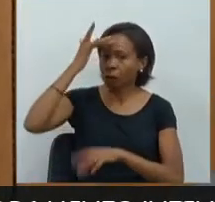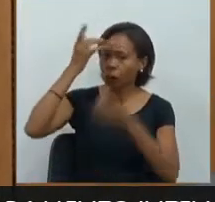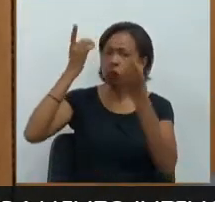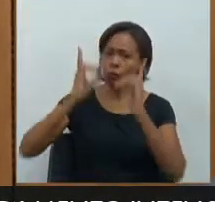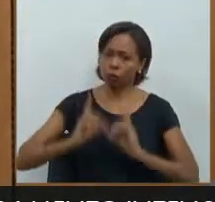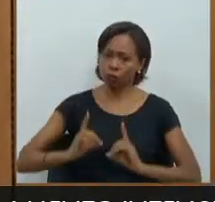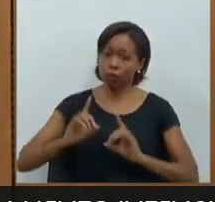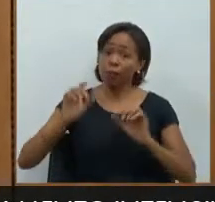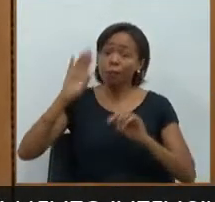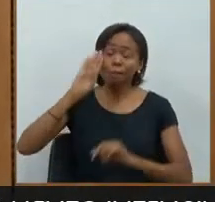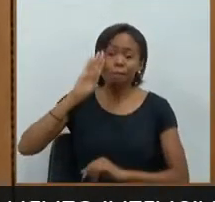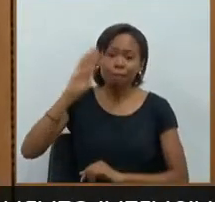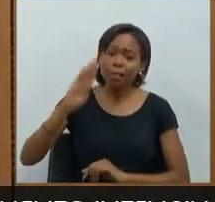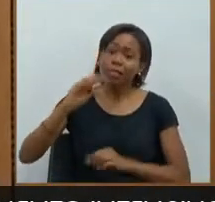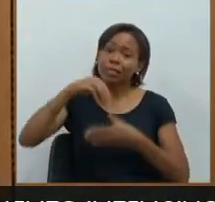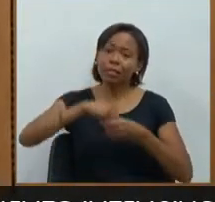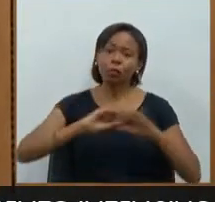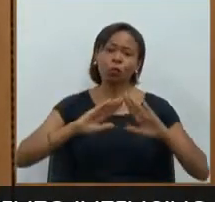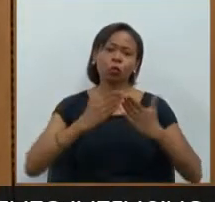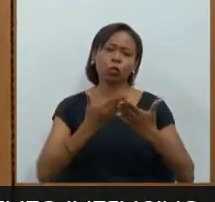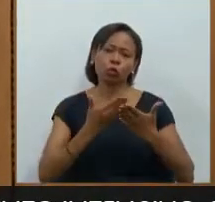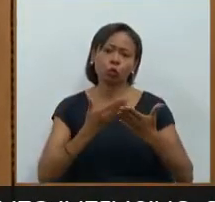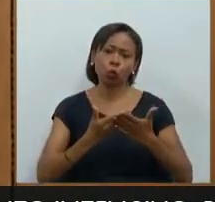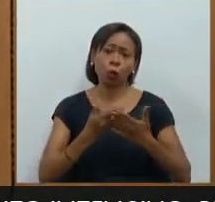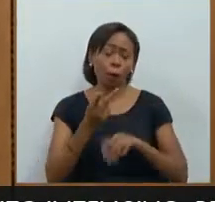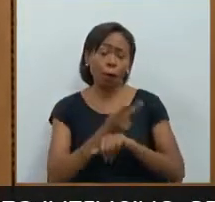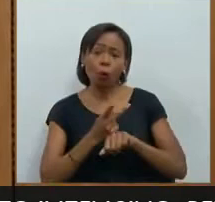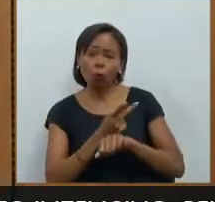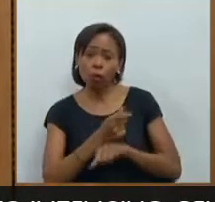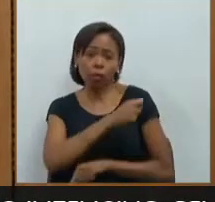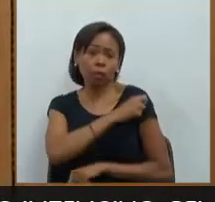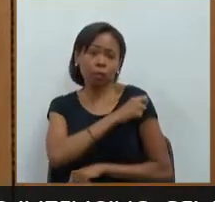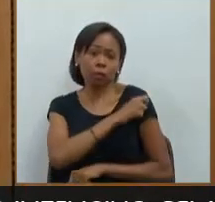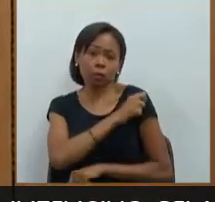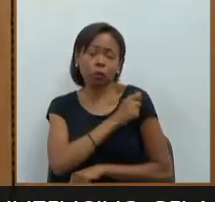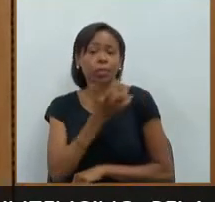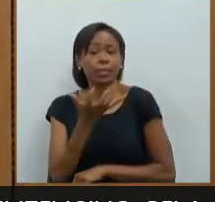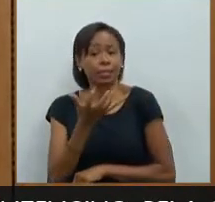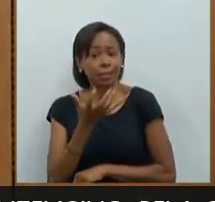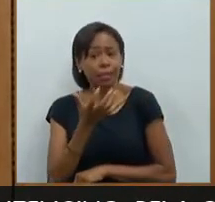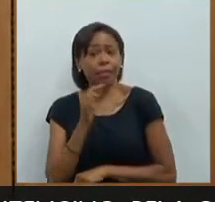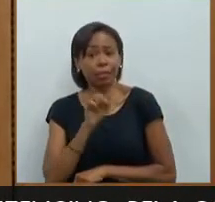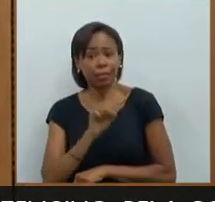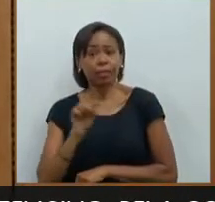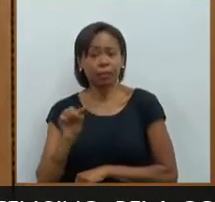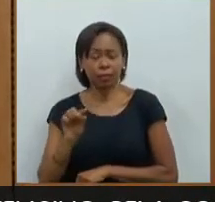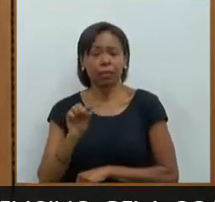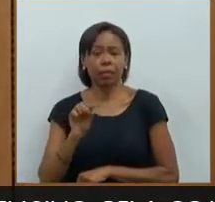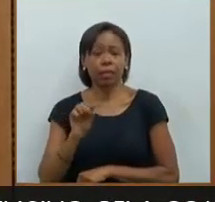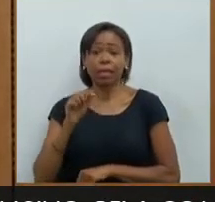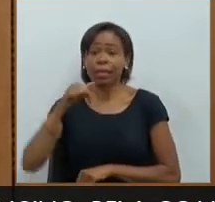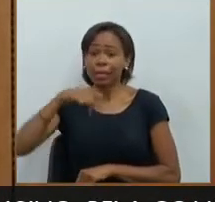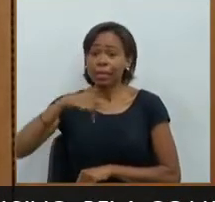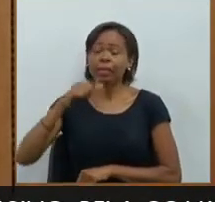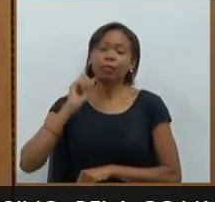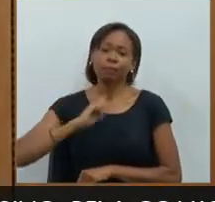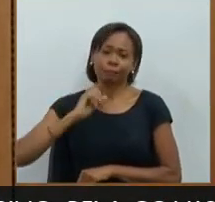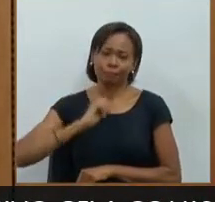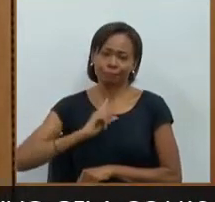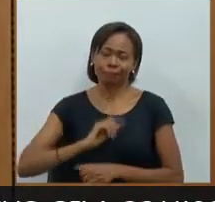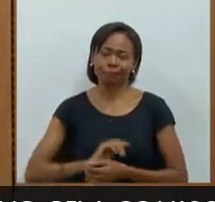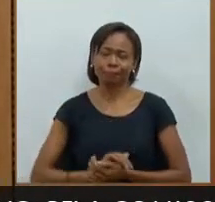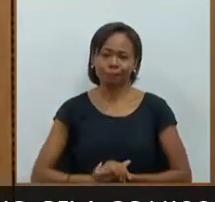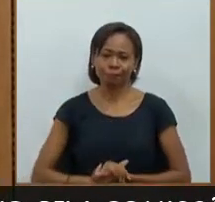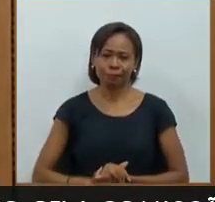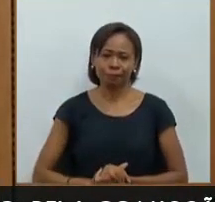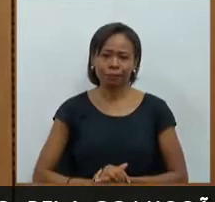nas escolas, buscar as pessoas, os alunos que estejam disponíveis e querendo as escolas especiais do Estado de Minas Gerais. Ok.